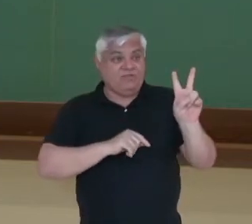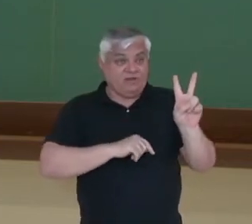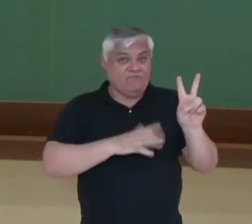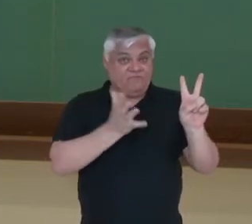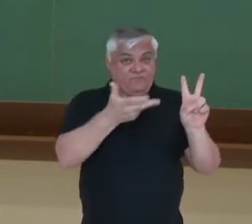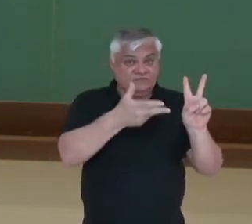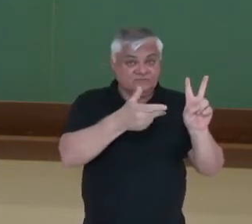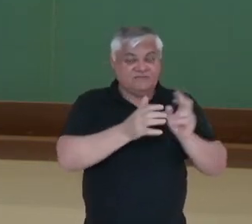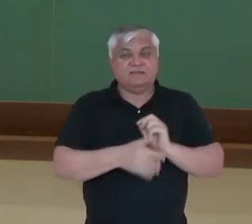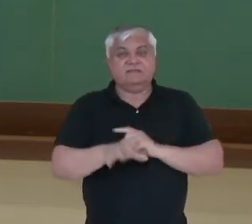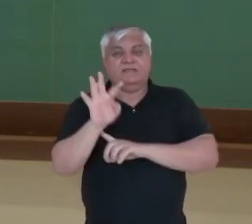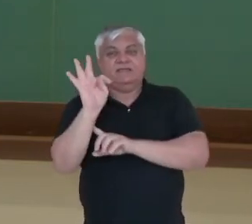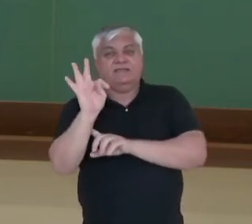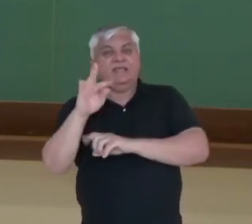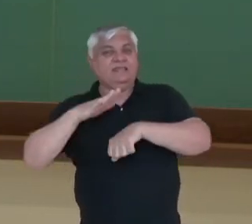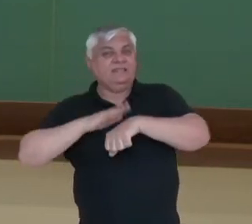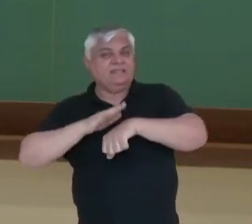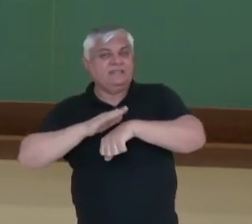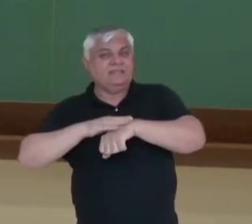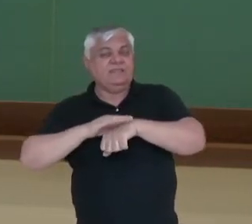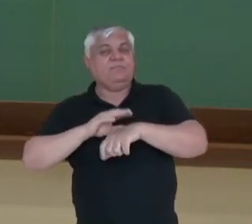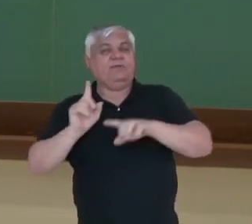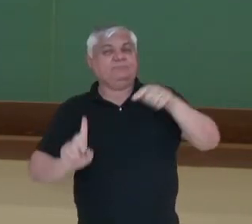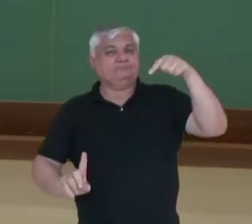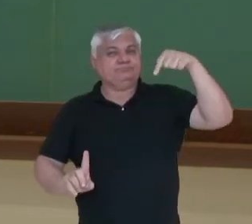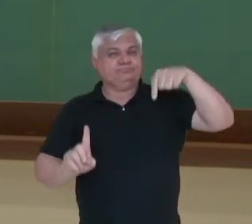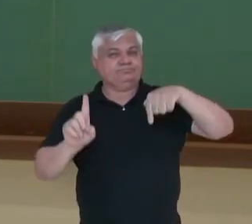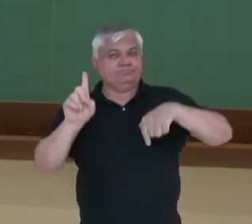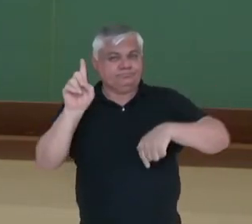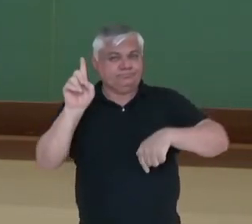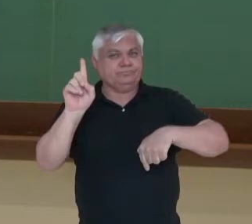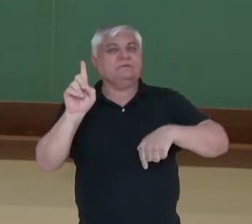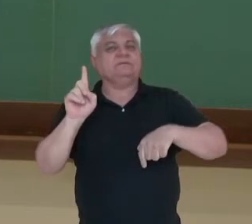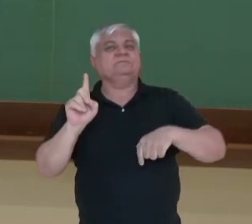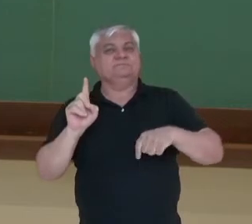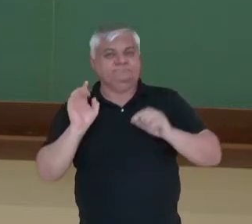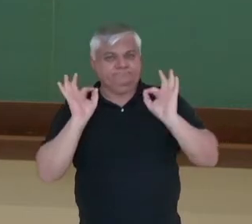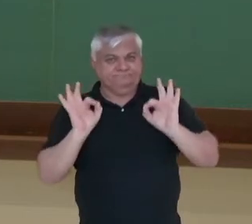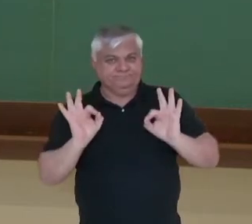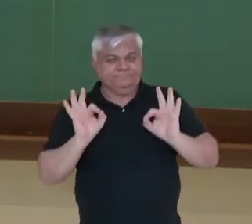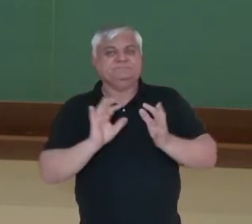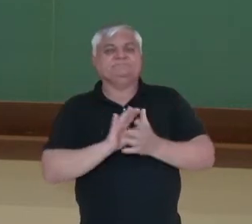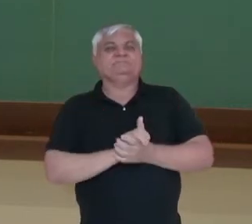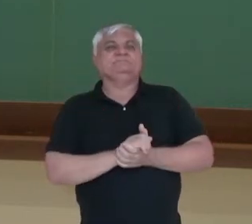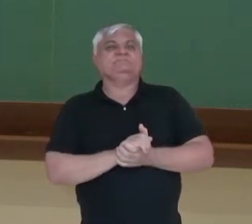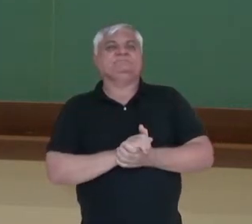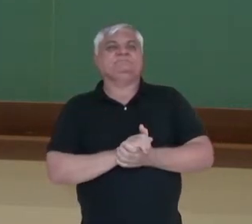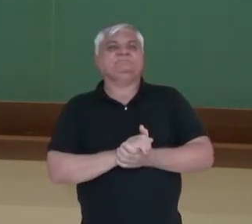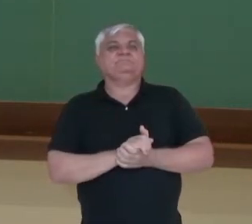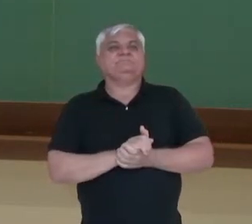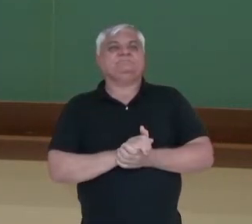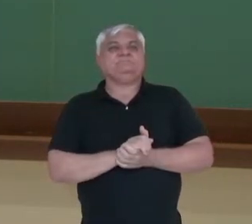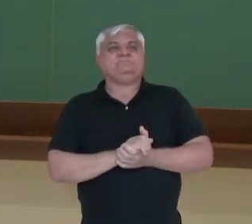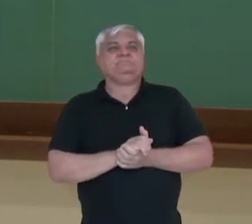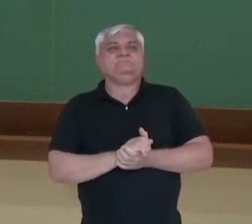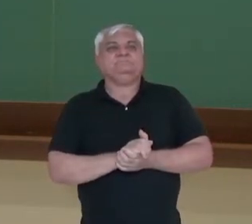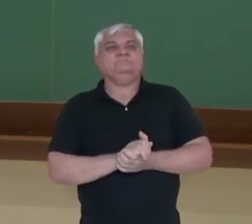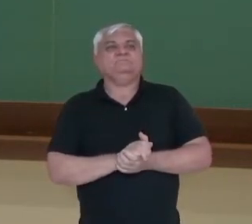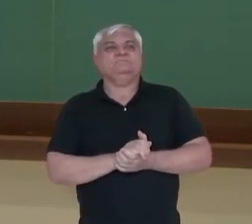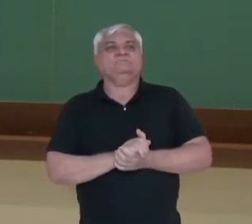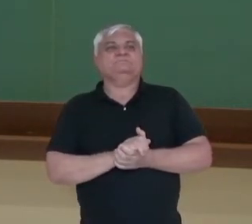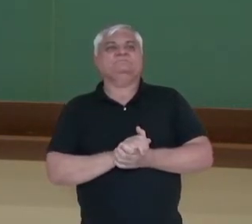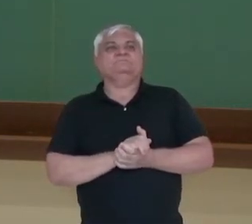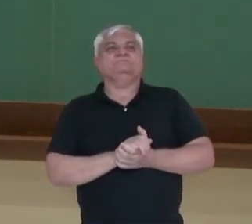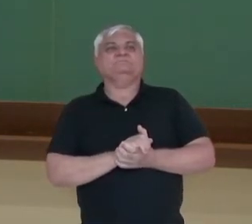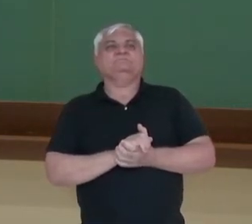e tempo são grandezas inversamente proporcionais, ok? Vamos